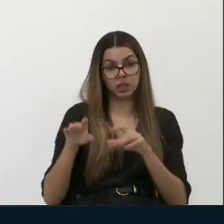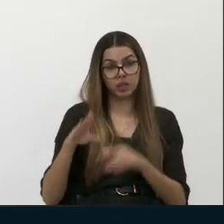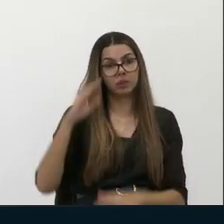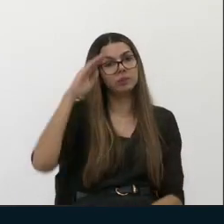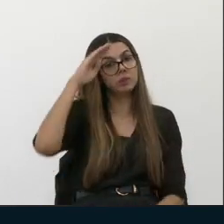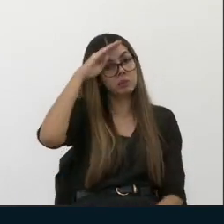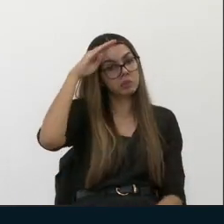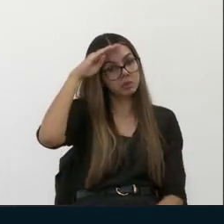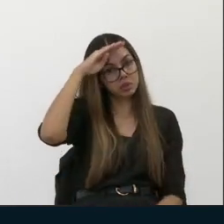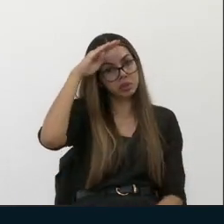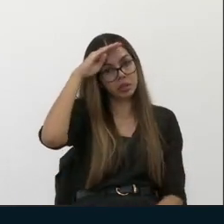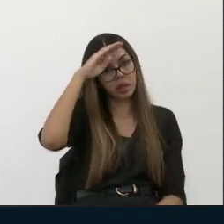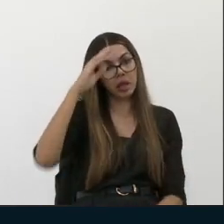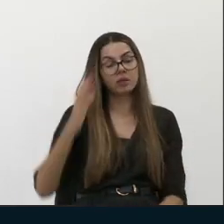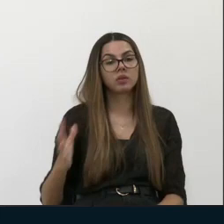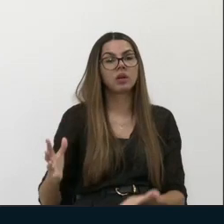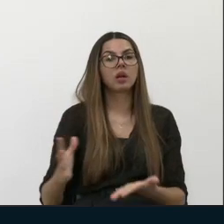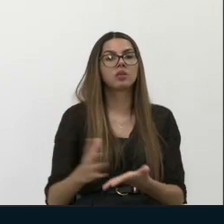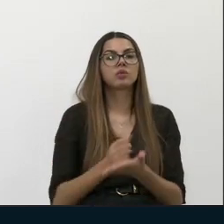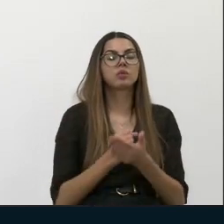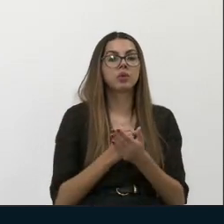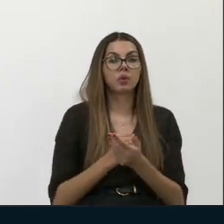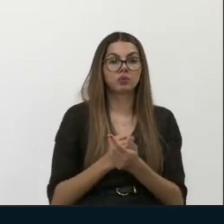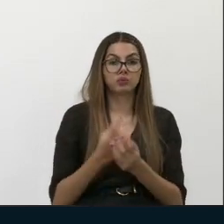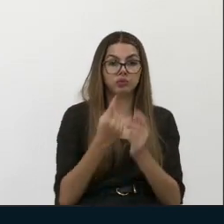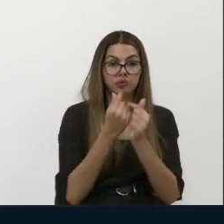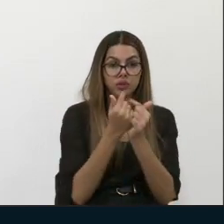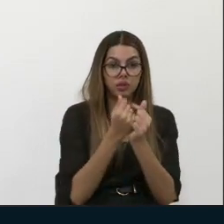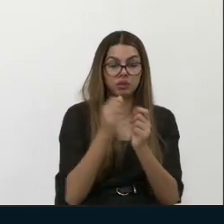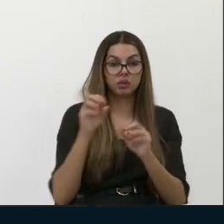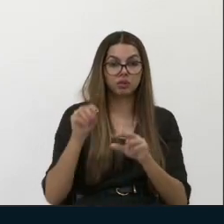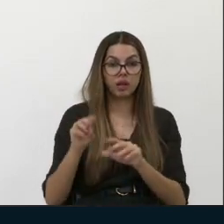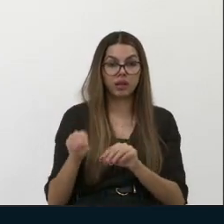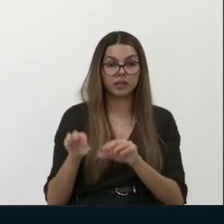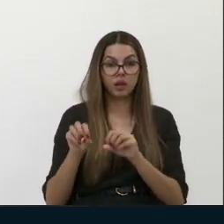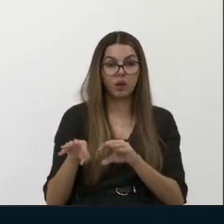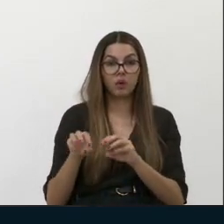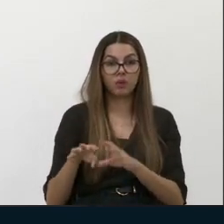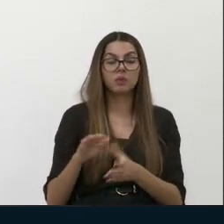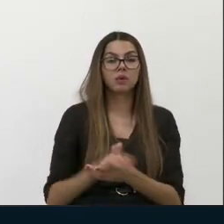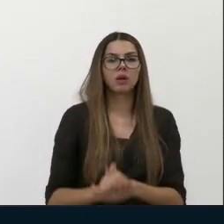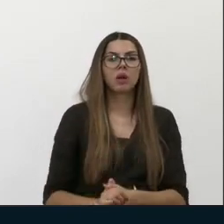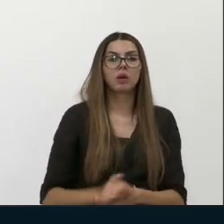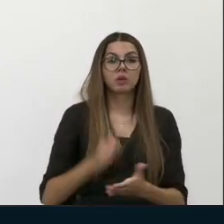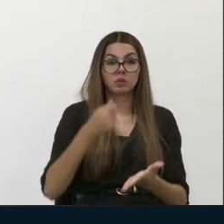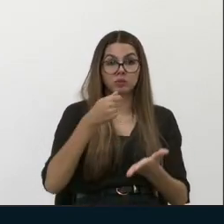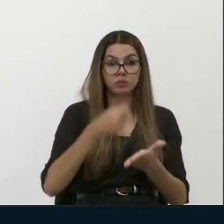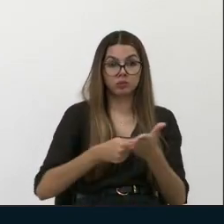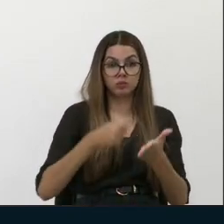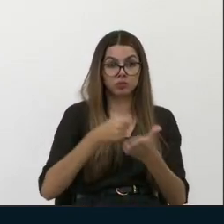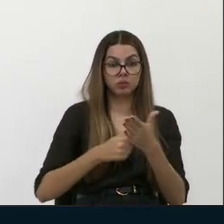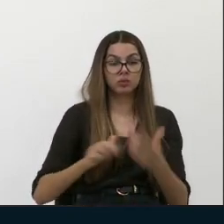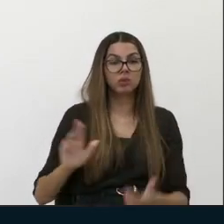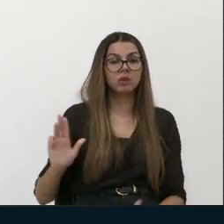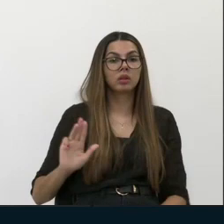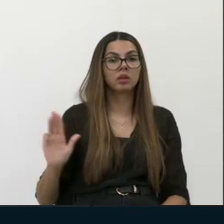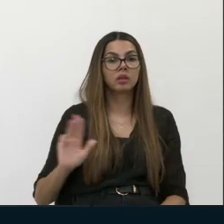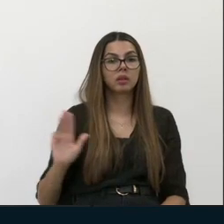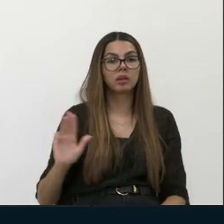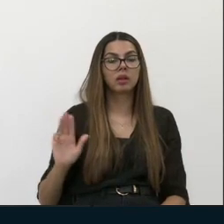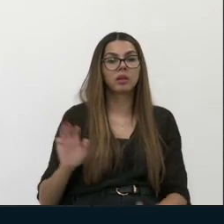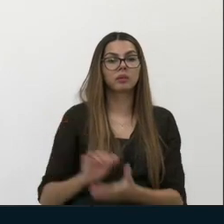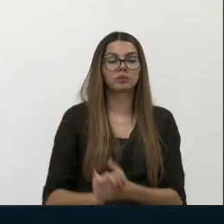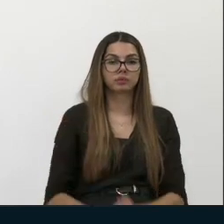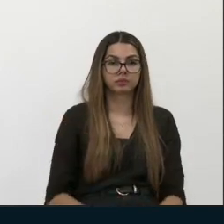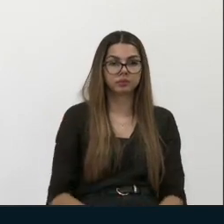foi ele que tirou o dinheiro da educação e que hoje o presidente Lula está lutando para trazer tudo de volta. Que é o presidente